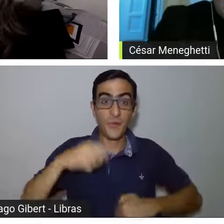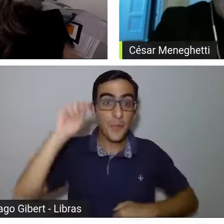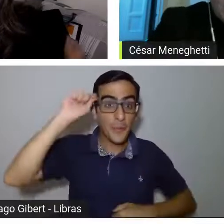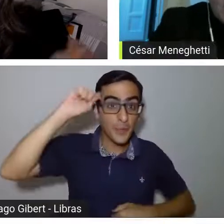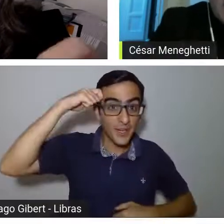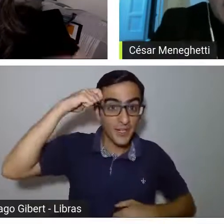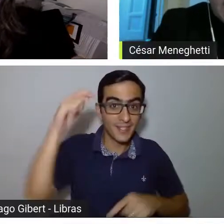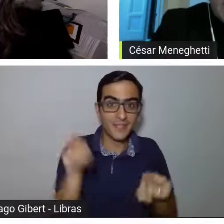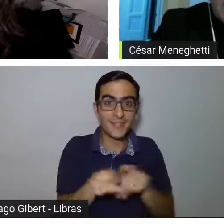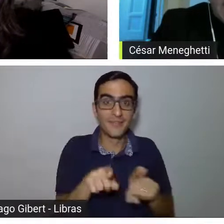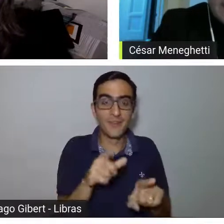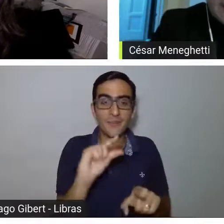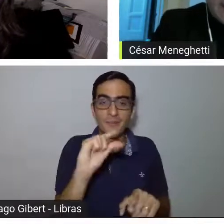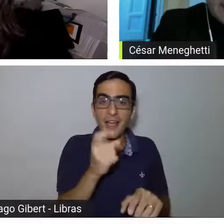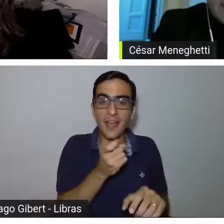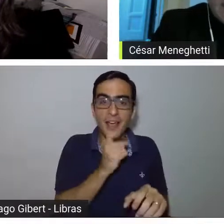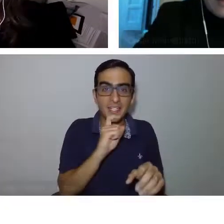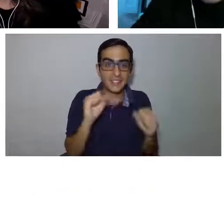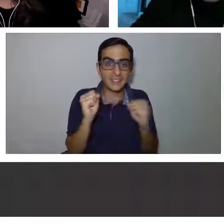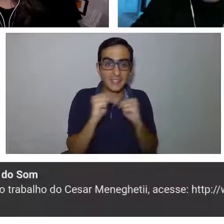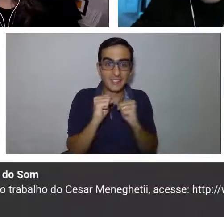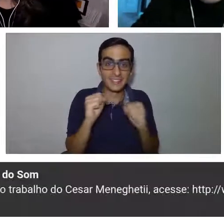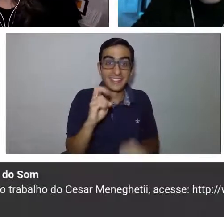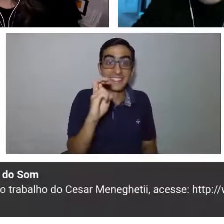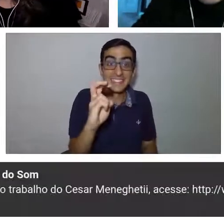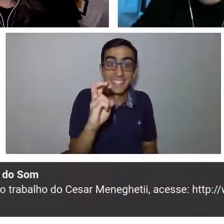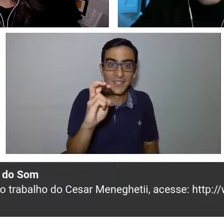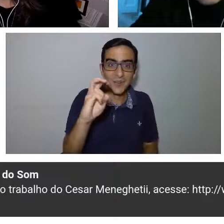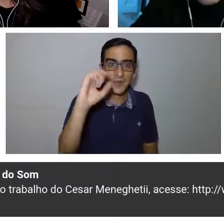de frio aqui que tá 5 graus.